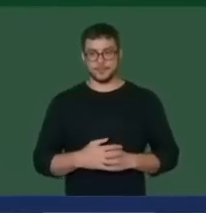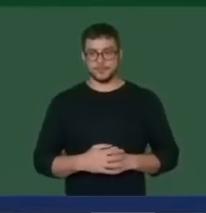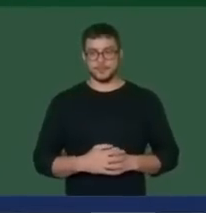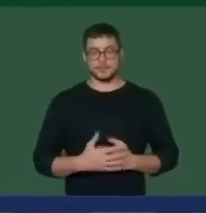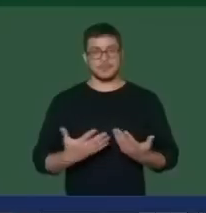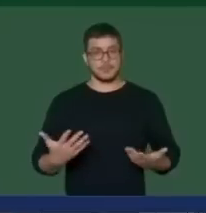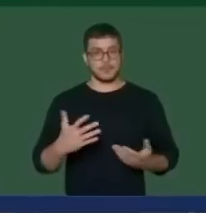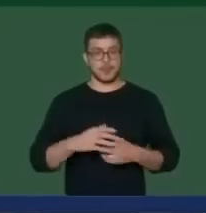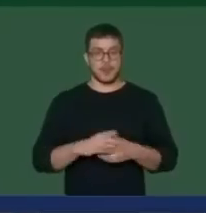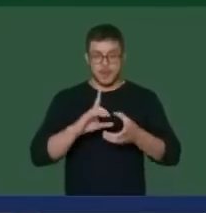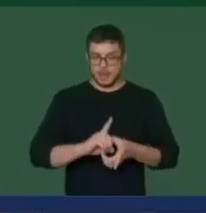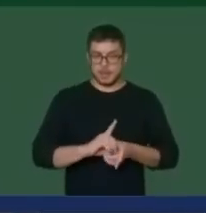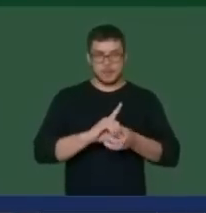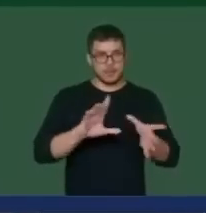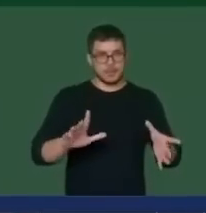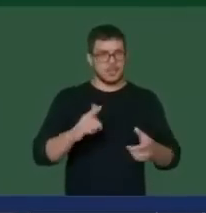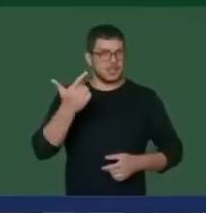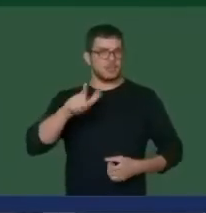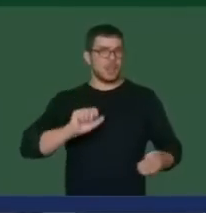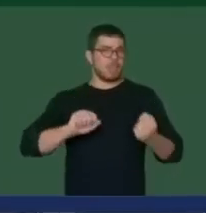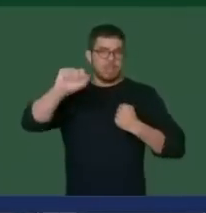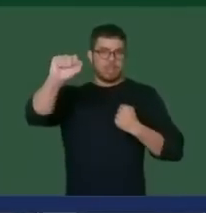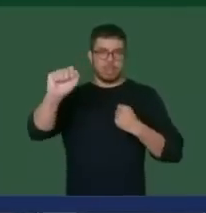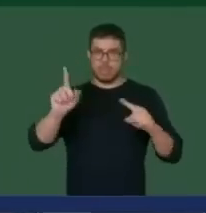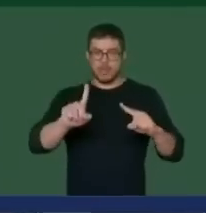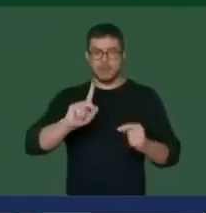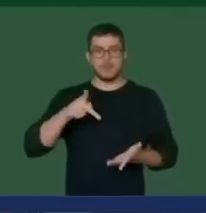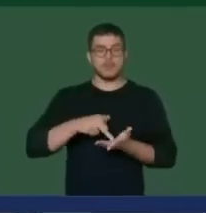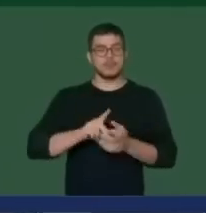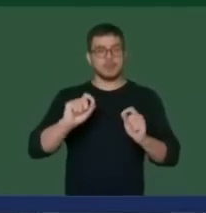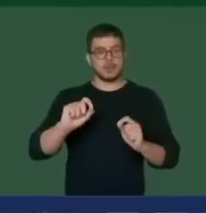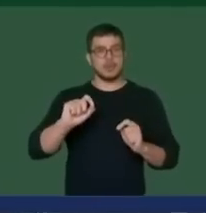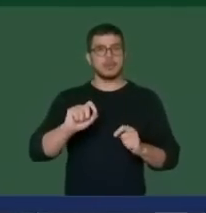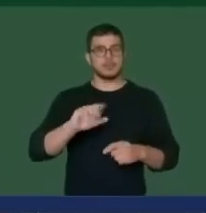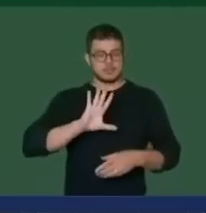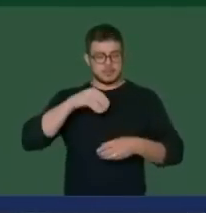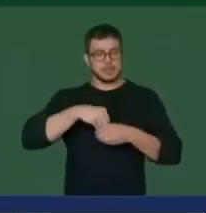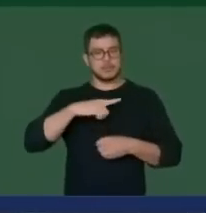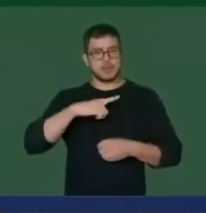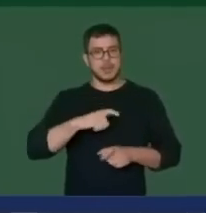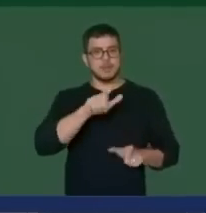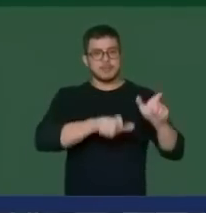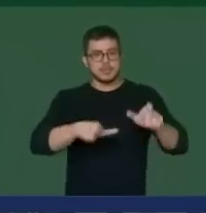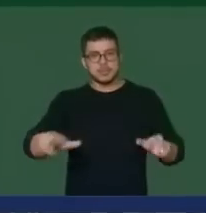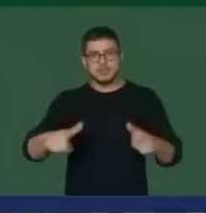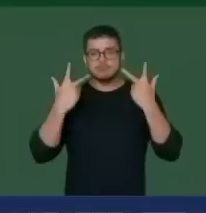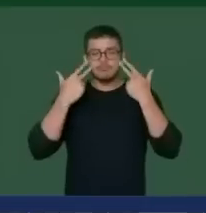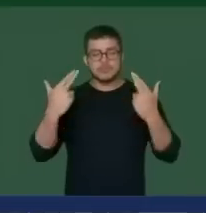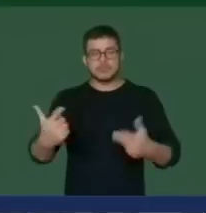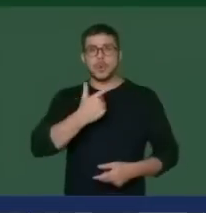democracia para super-heróis. Ela é feita de homens e mulheres comuns. Cada um de